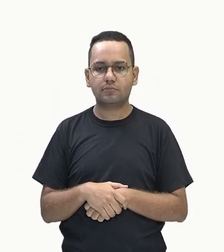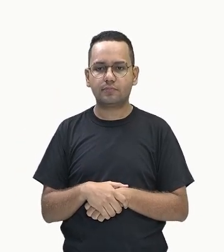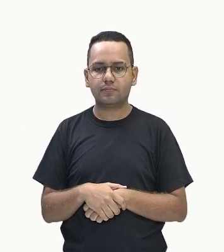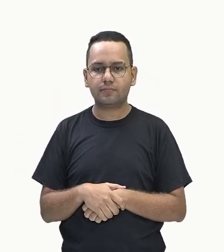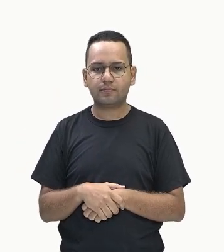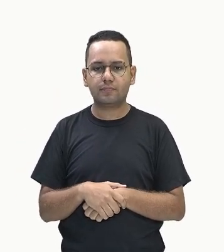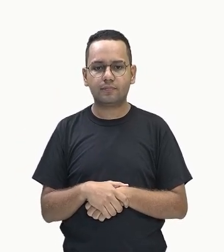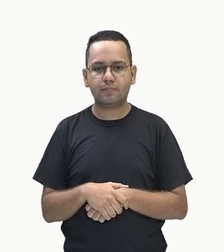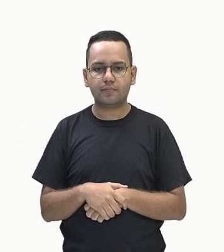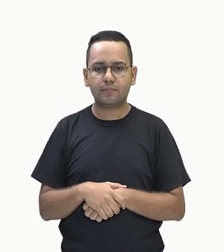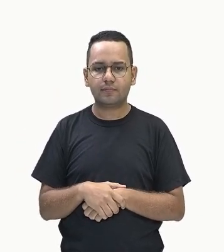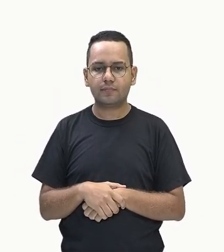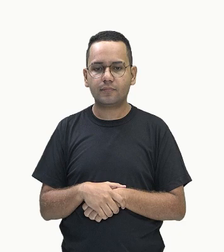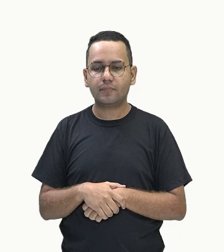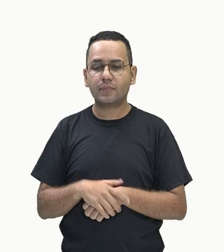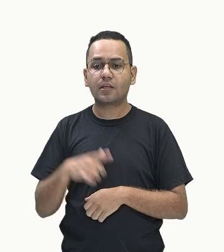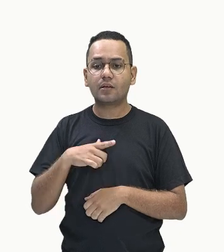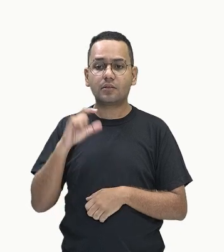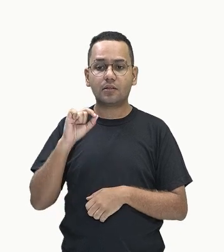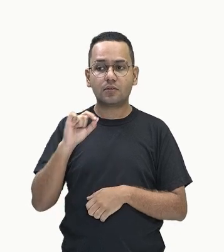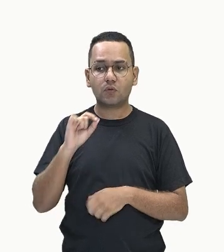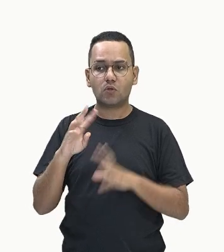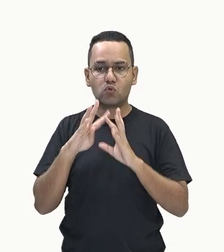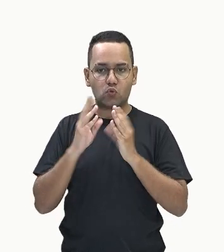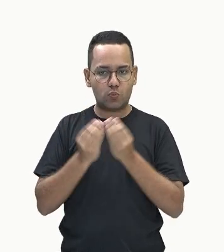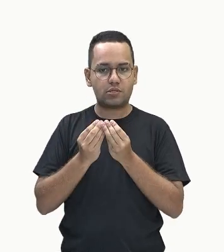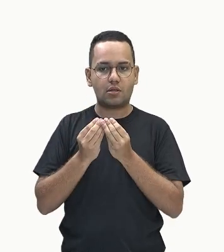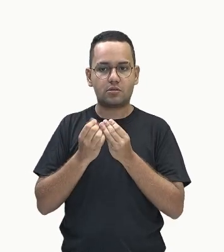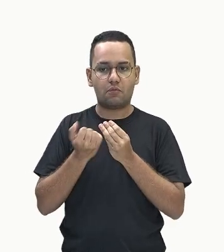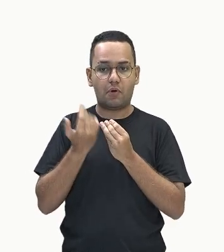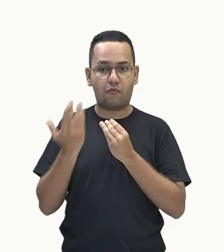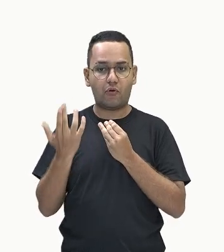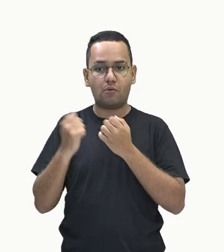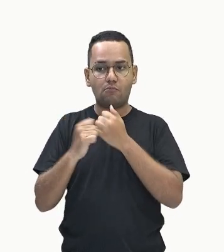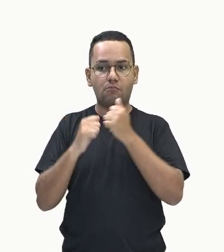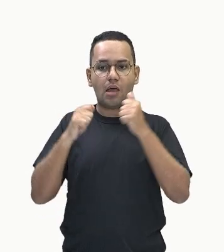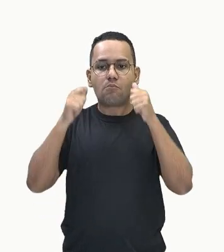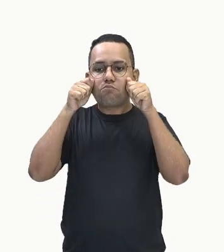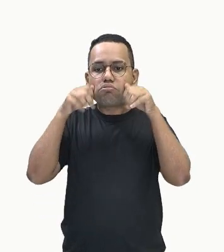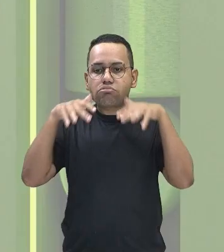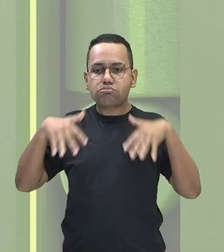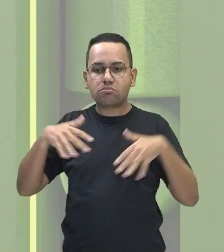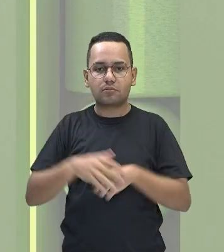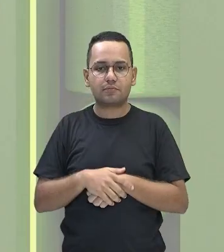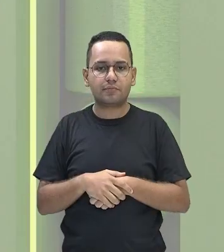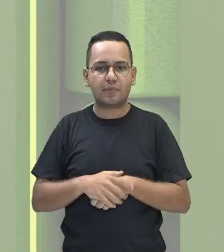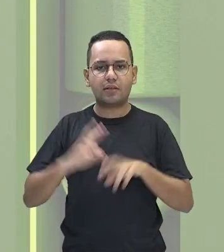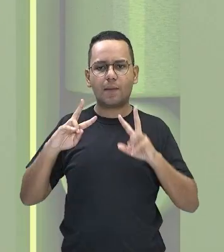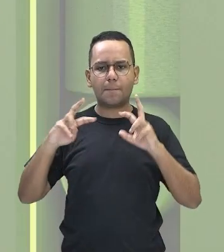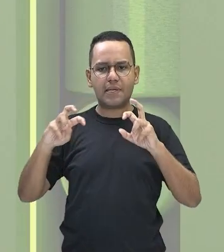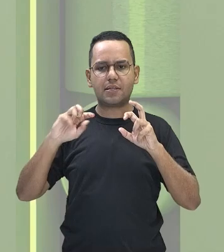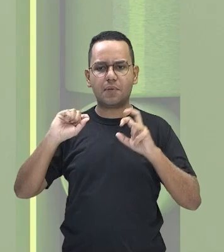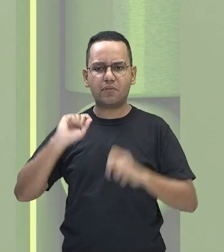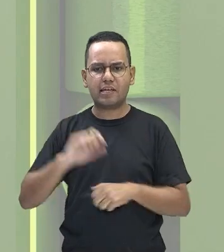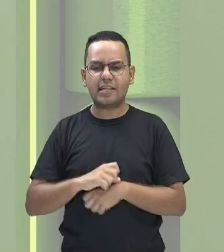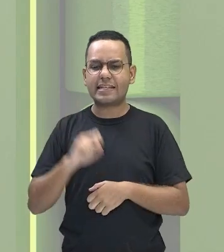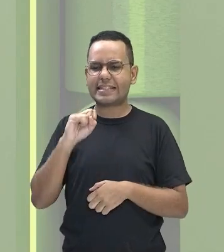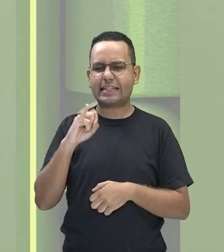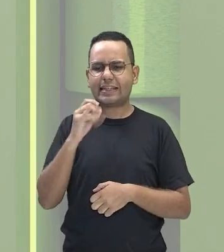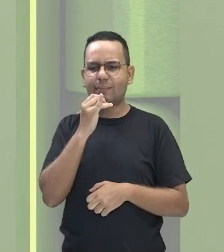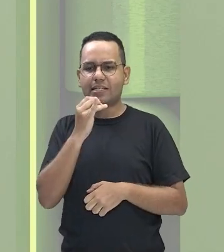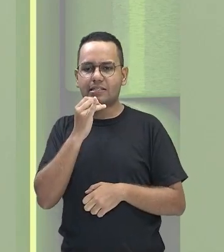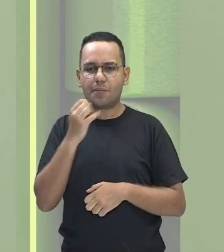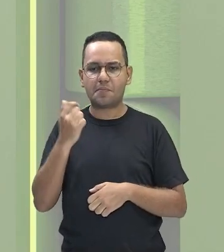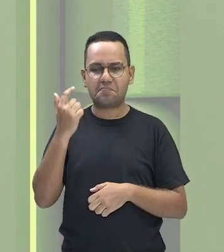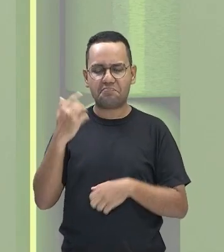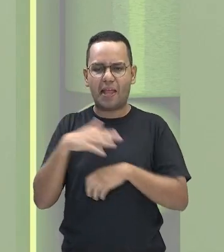vão excretar substâncias para fora do nosso organismo. Então é fácil saber quando a nossa pele está oleosa, está gordurosa, é